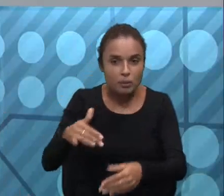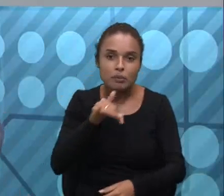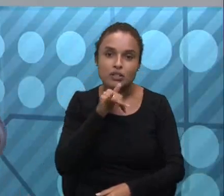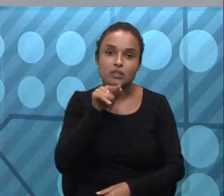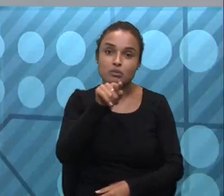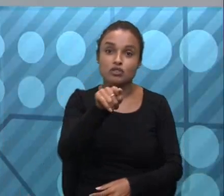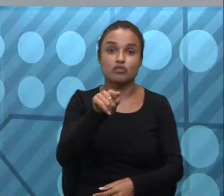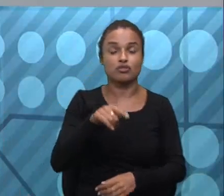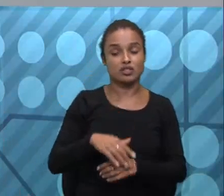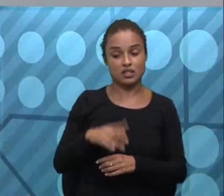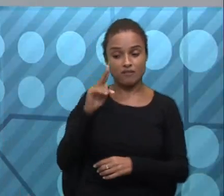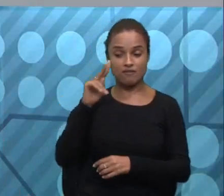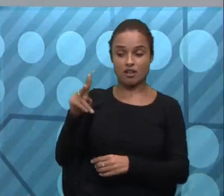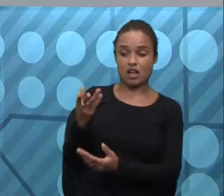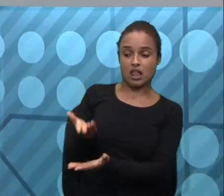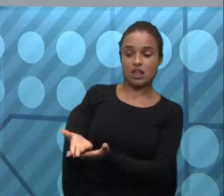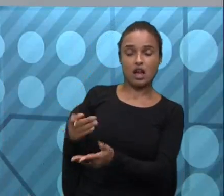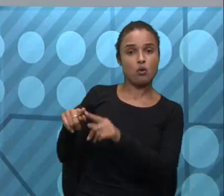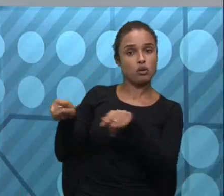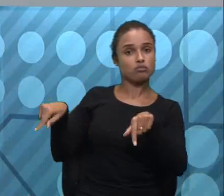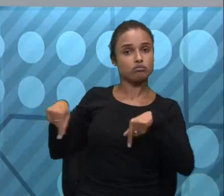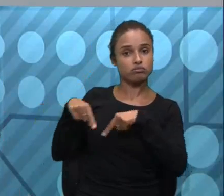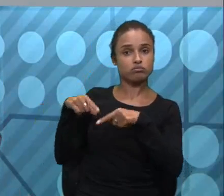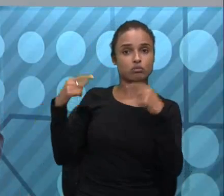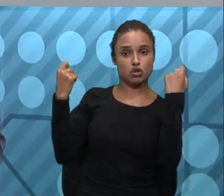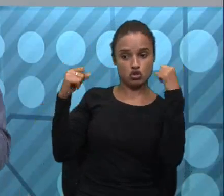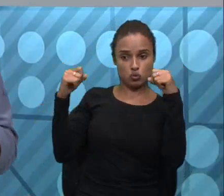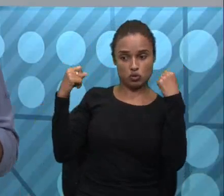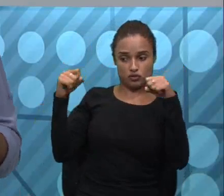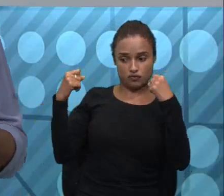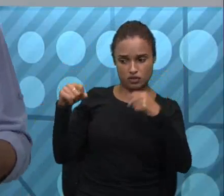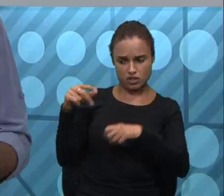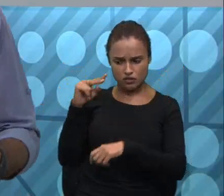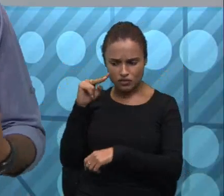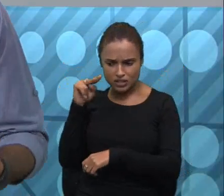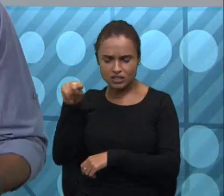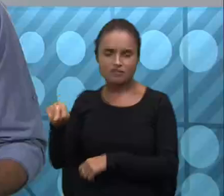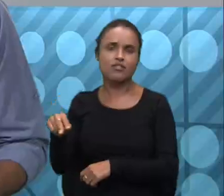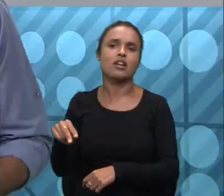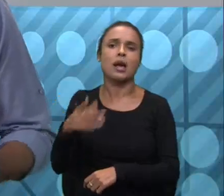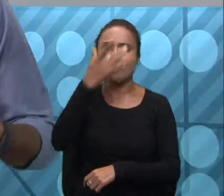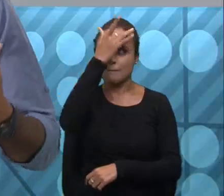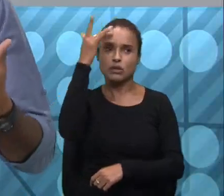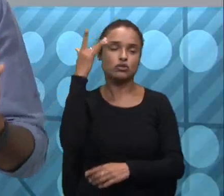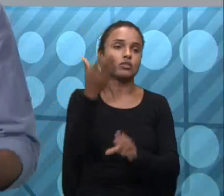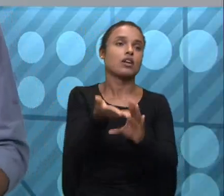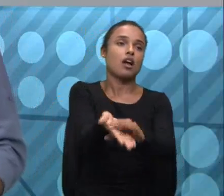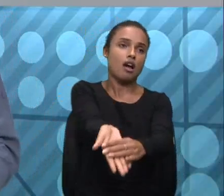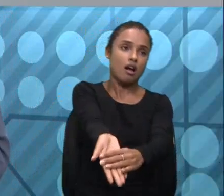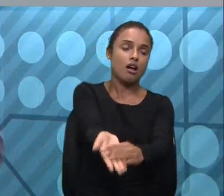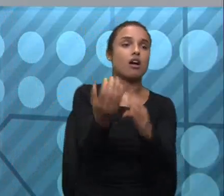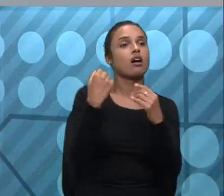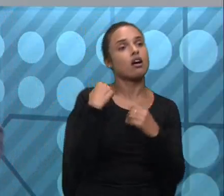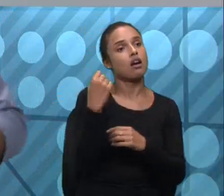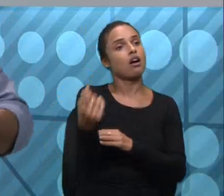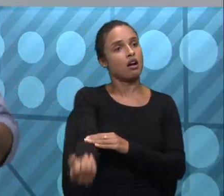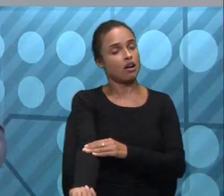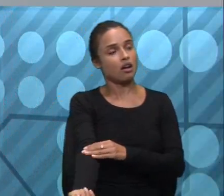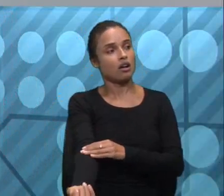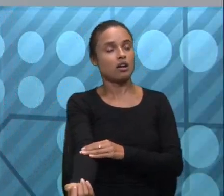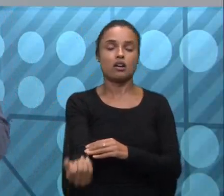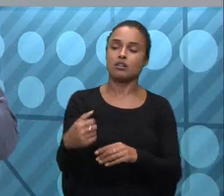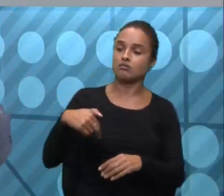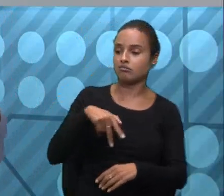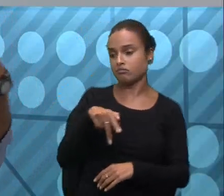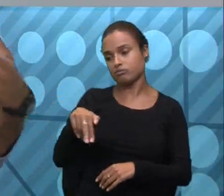ver o movimento que o quadril faz, tá? Agora, não dá para também se desesperar e